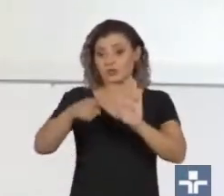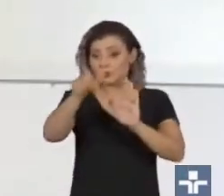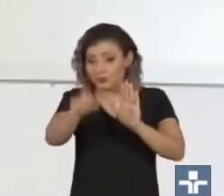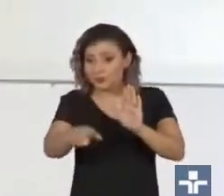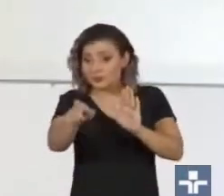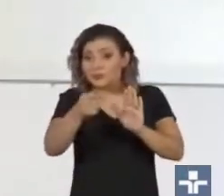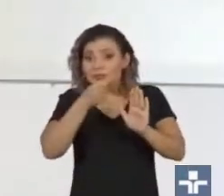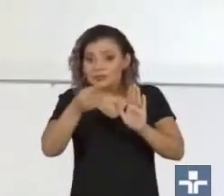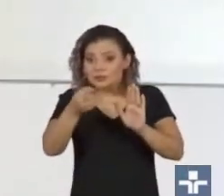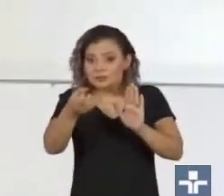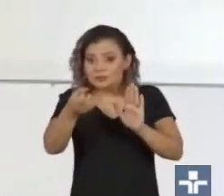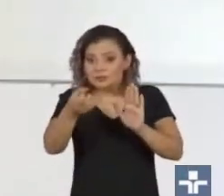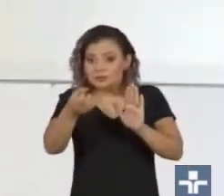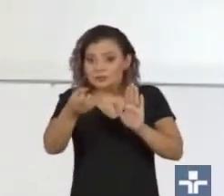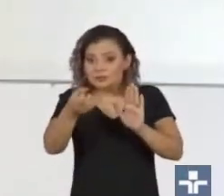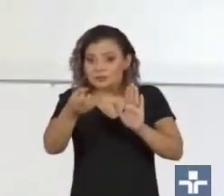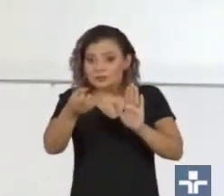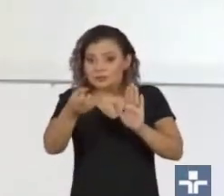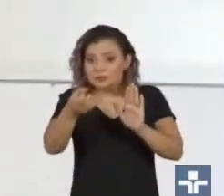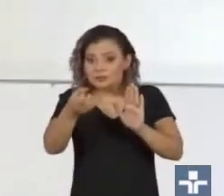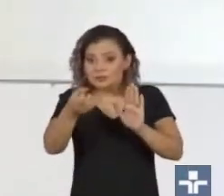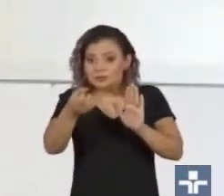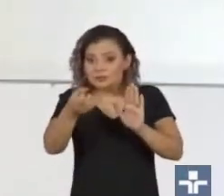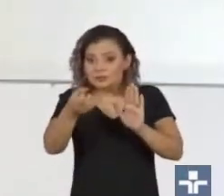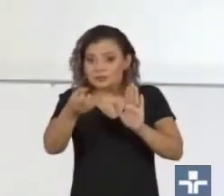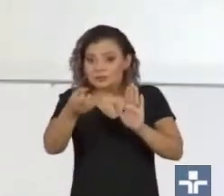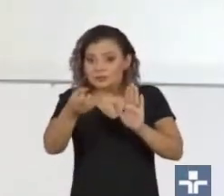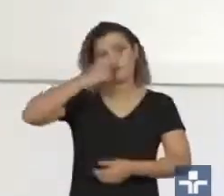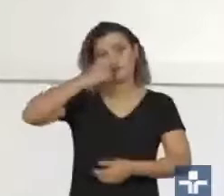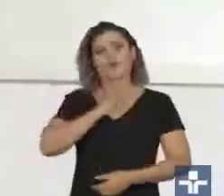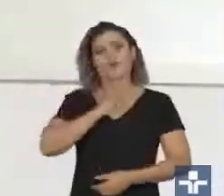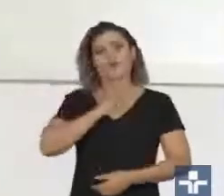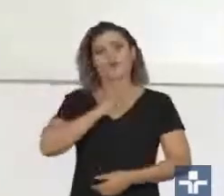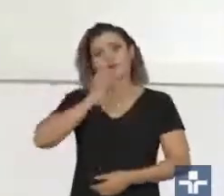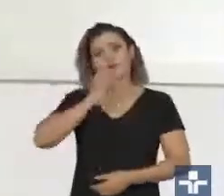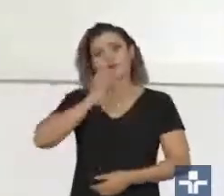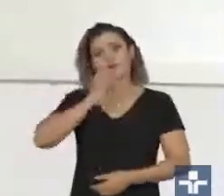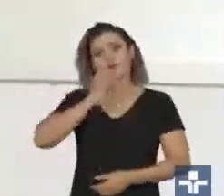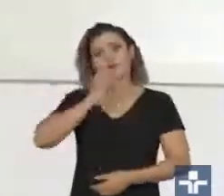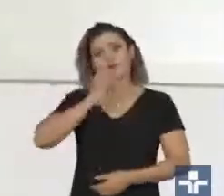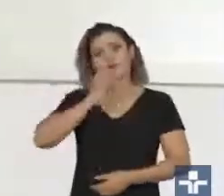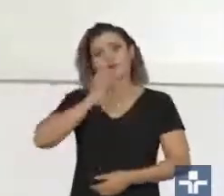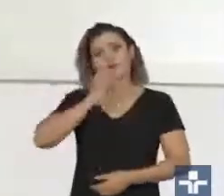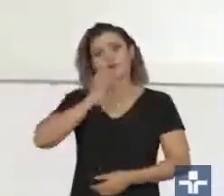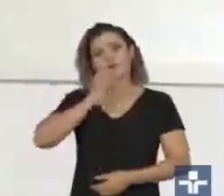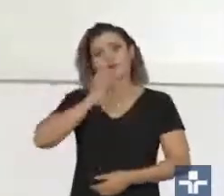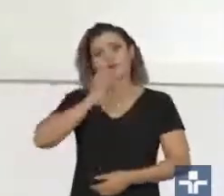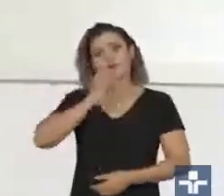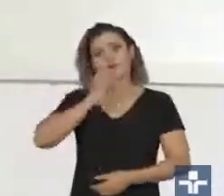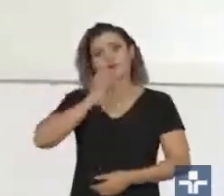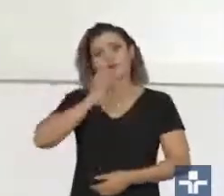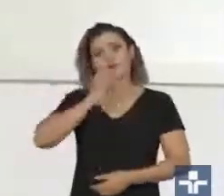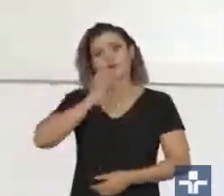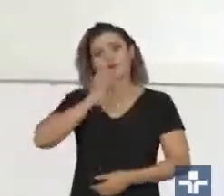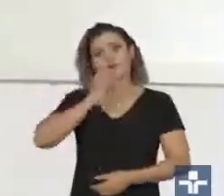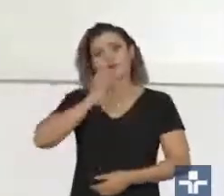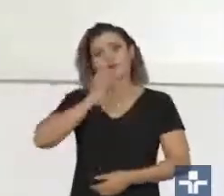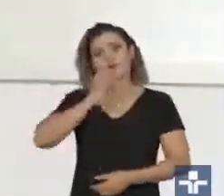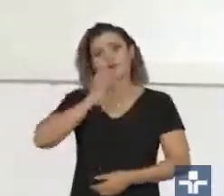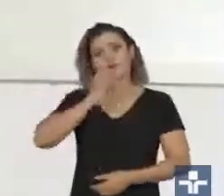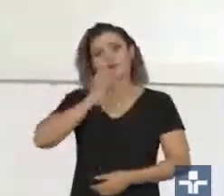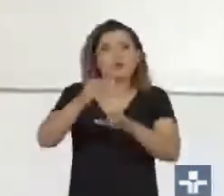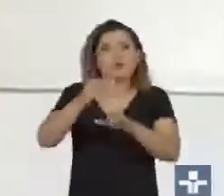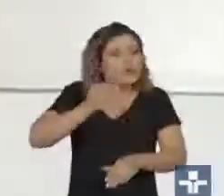que tem conhecimento sobre aquilo. Nem sempre dá certo na primeira vez, né? Mas tem que insistir, não tem outro